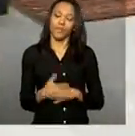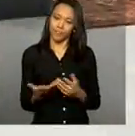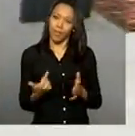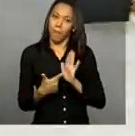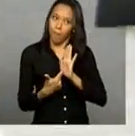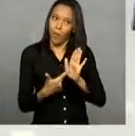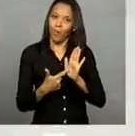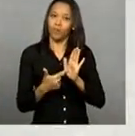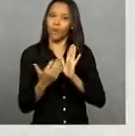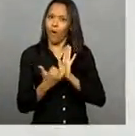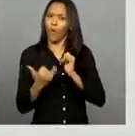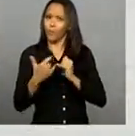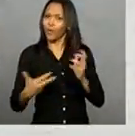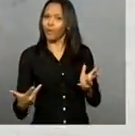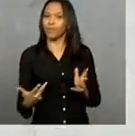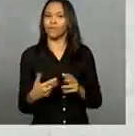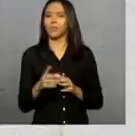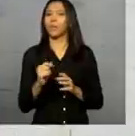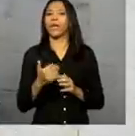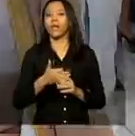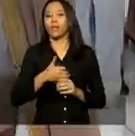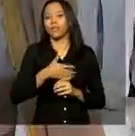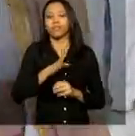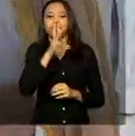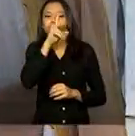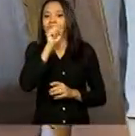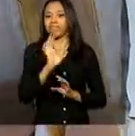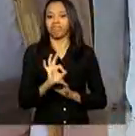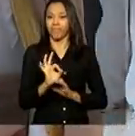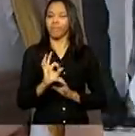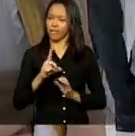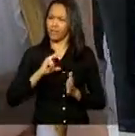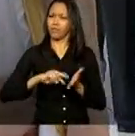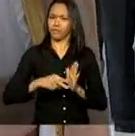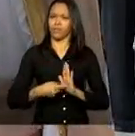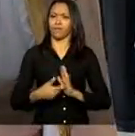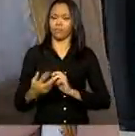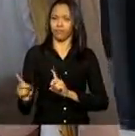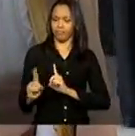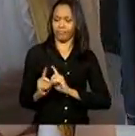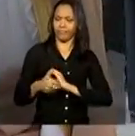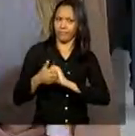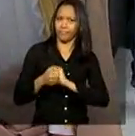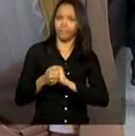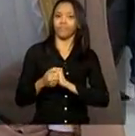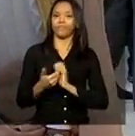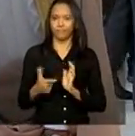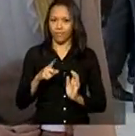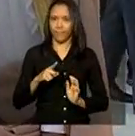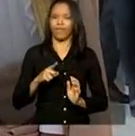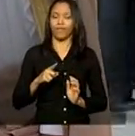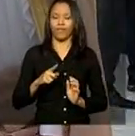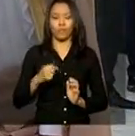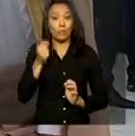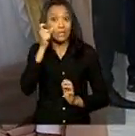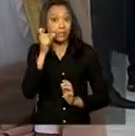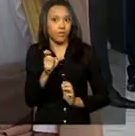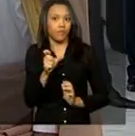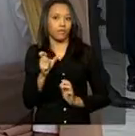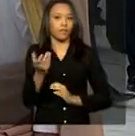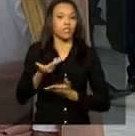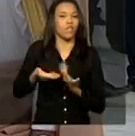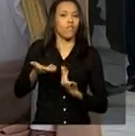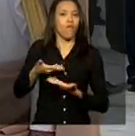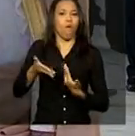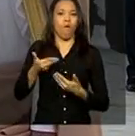por acaso. Em política e relações internacionais, principalmente, nada é por acaso, né? Nós temos essa questão dos interesses que